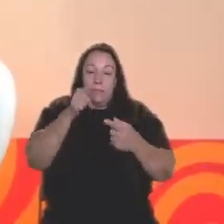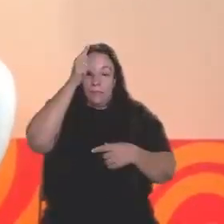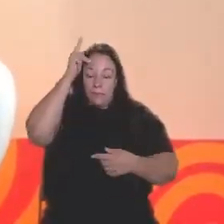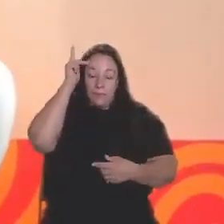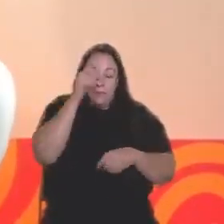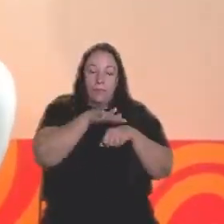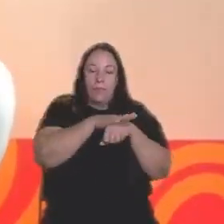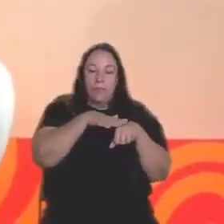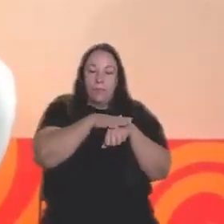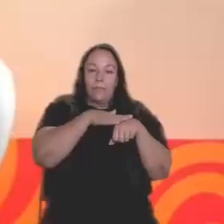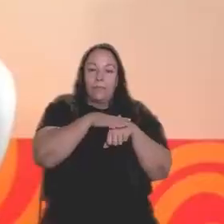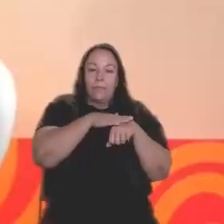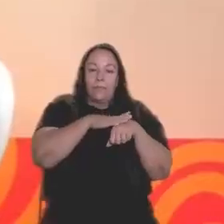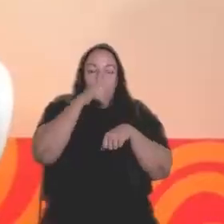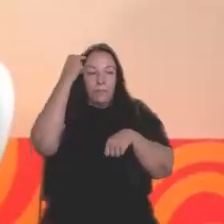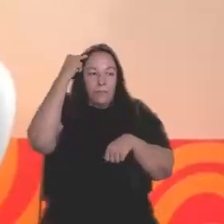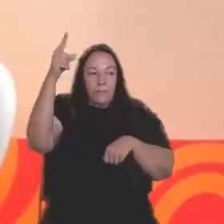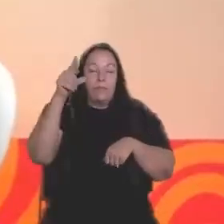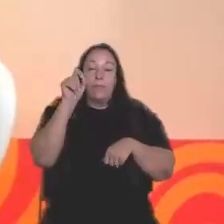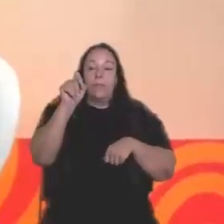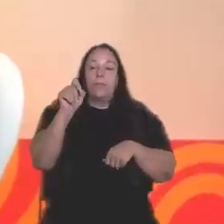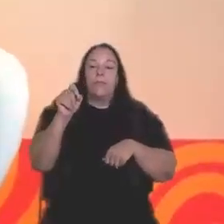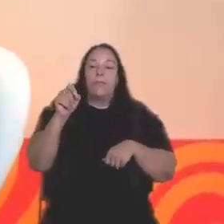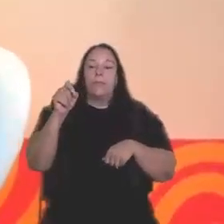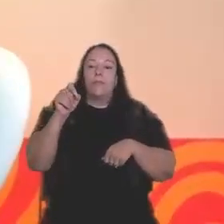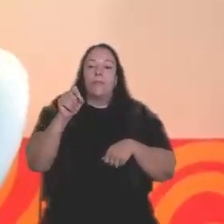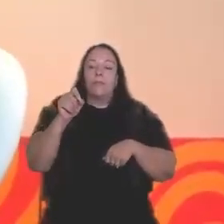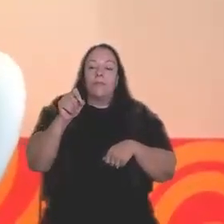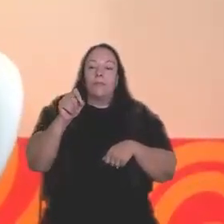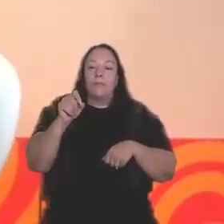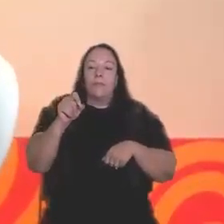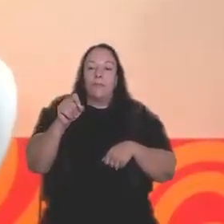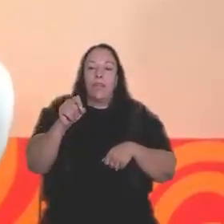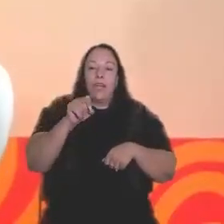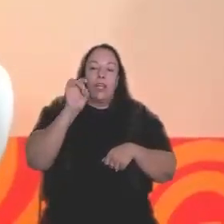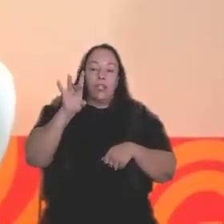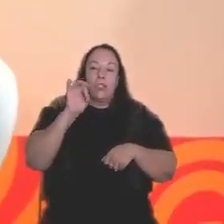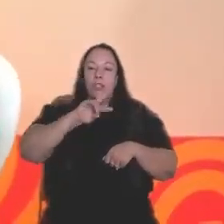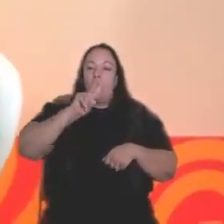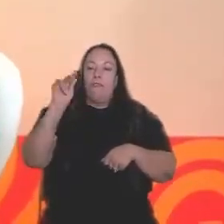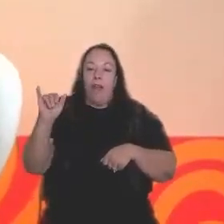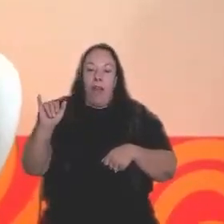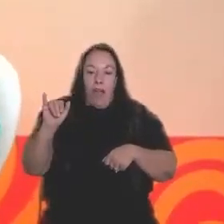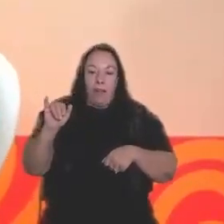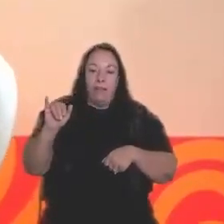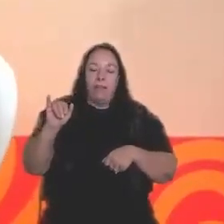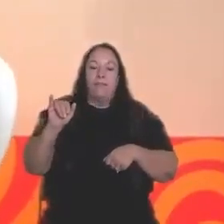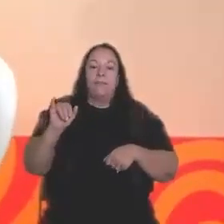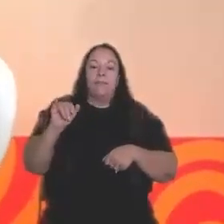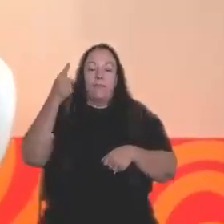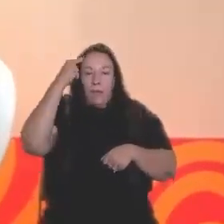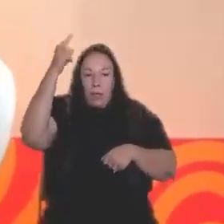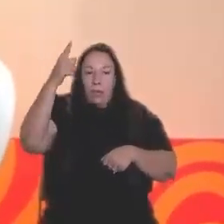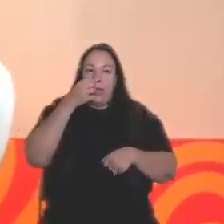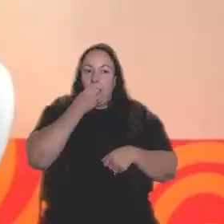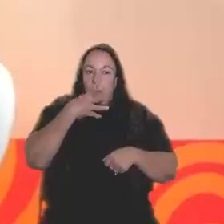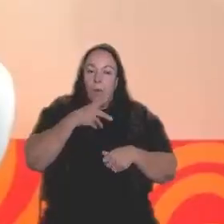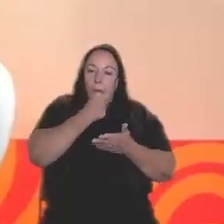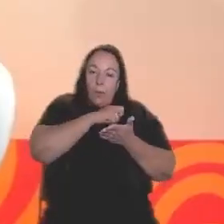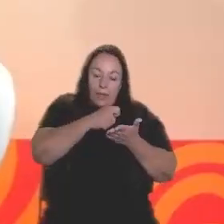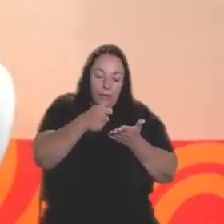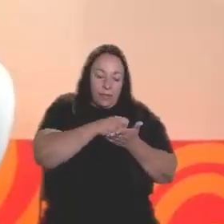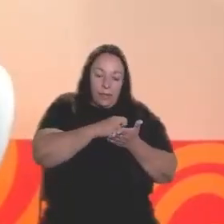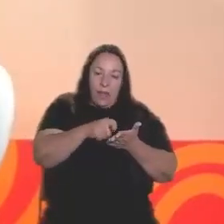conversei. Eu falei, César, estou com uma ideia, o que você acha? Ele falou, só vai, começa a escrever. É uma ideia boa, Rafael,